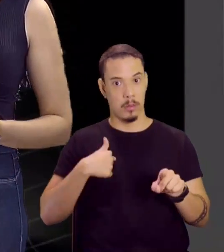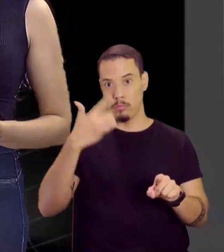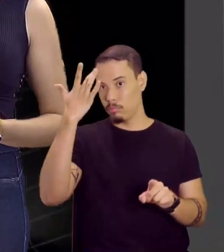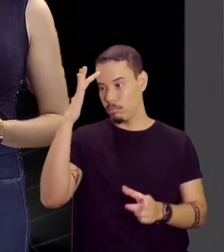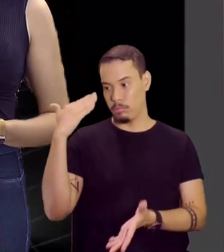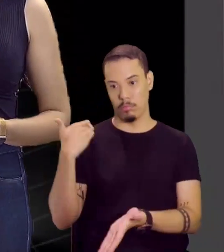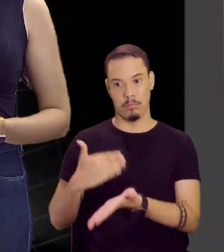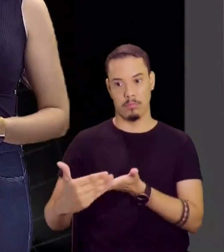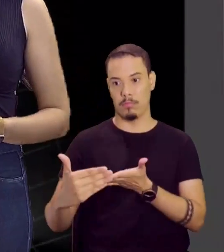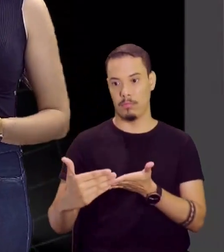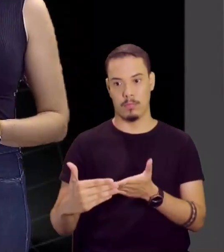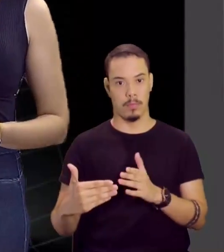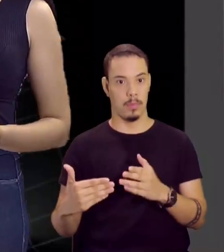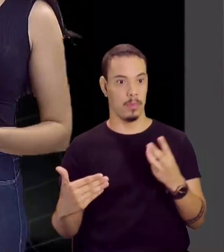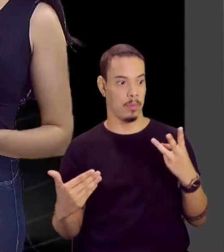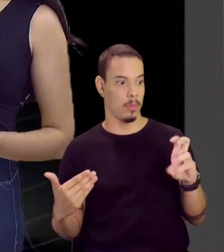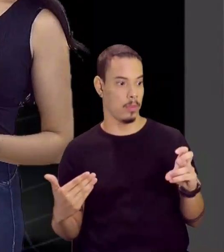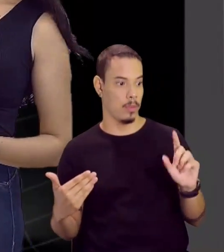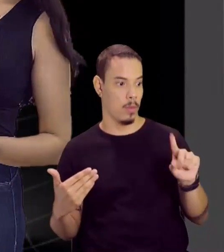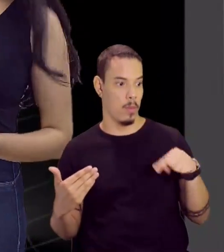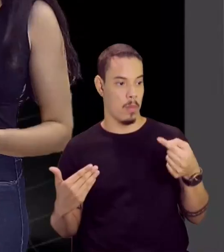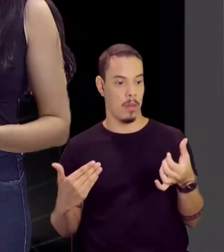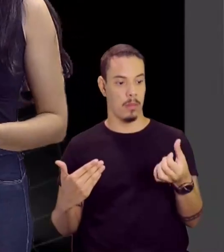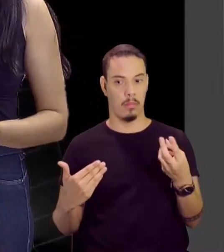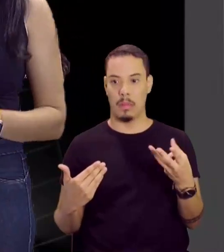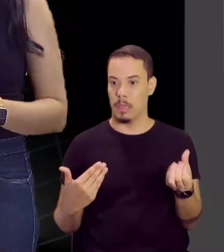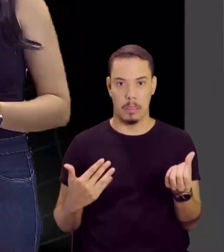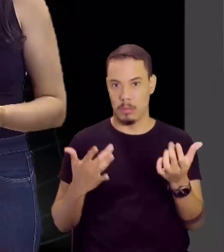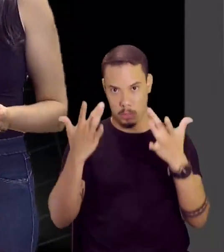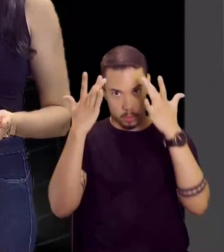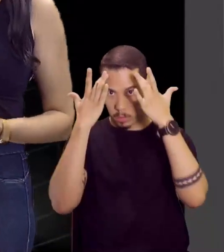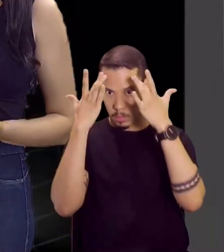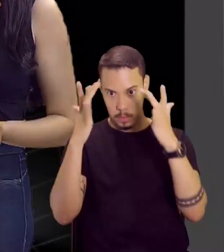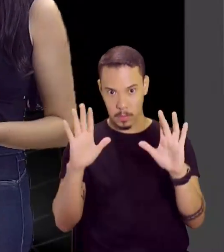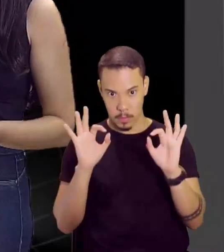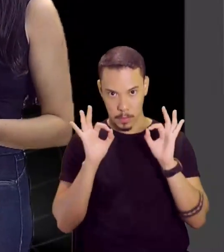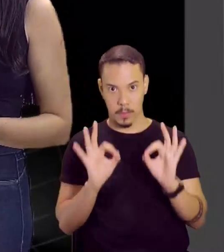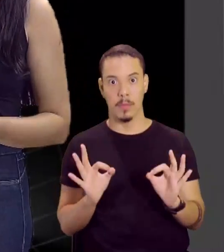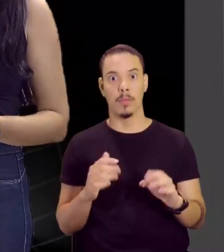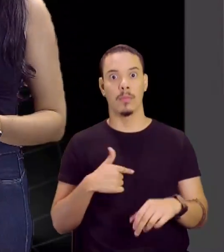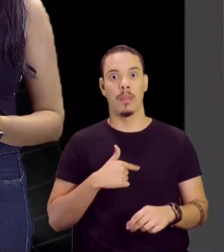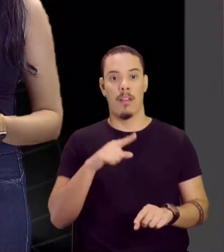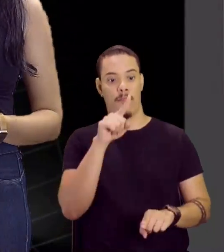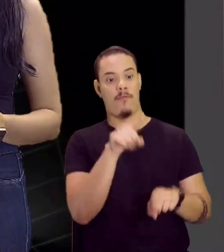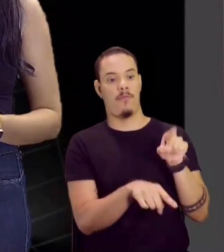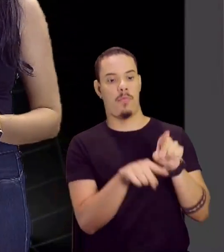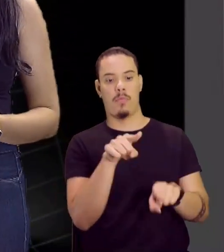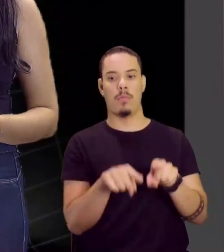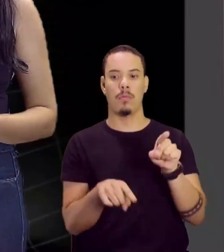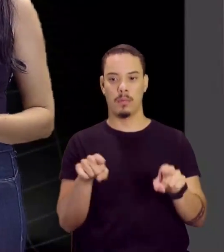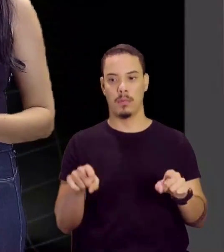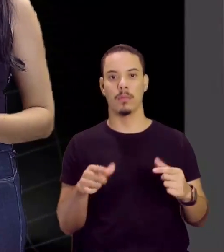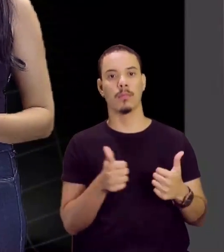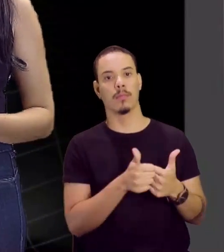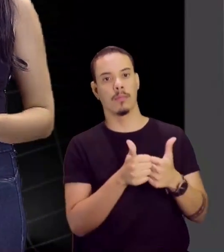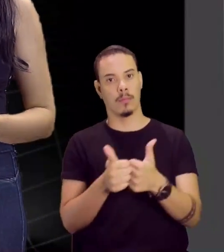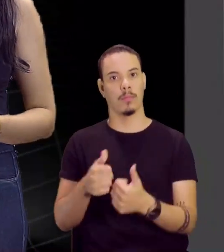1, com 35, 36. Se for 10, com 35, 45. Eu sei que houve uma variação de